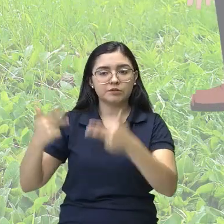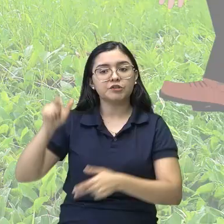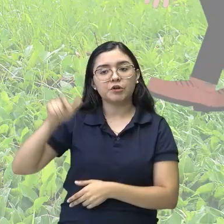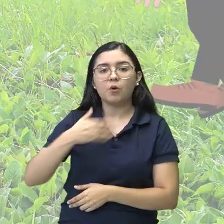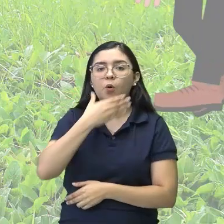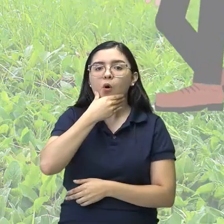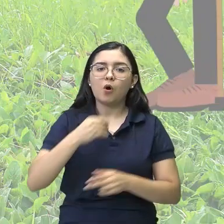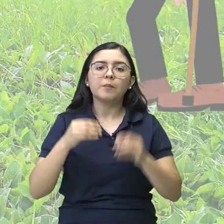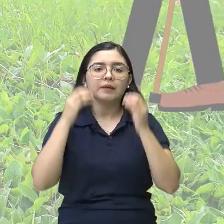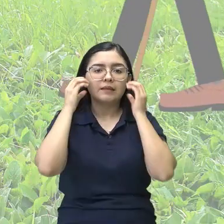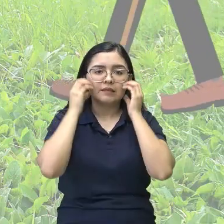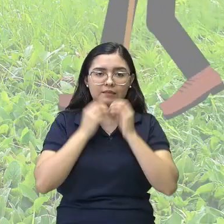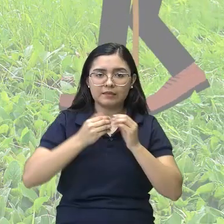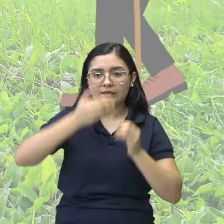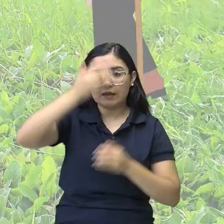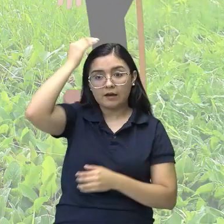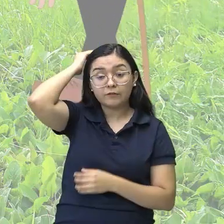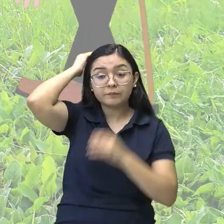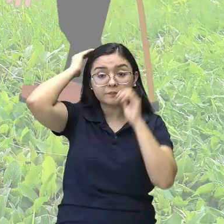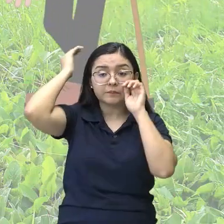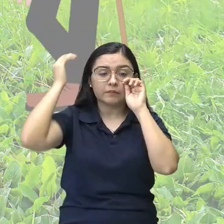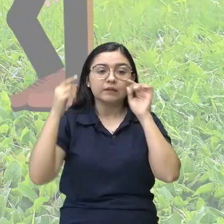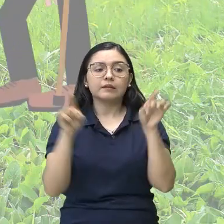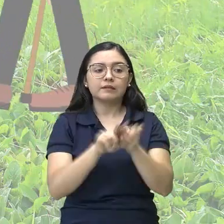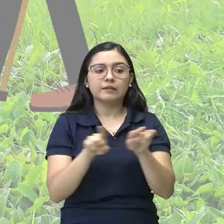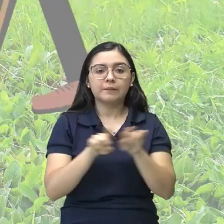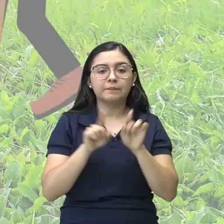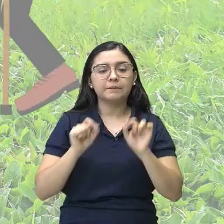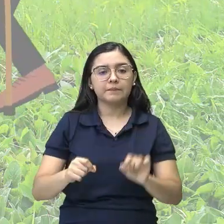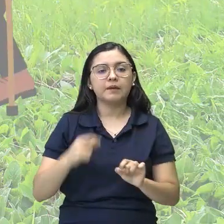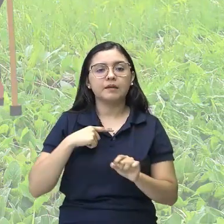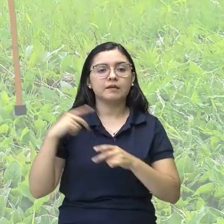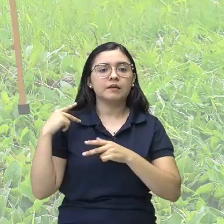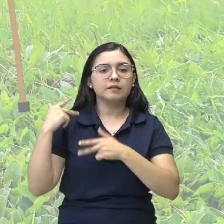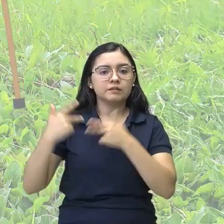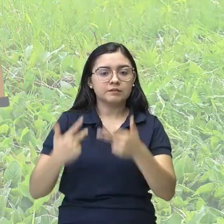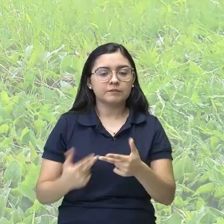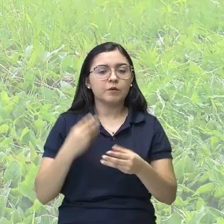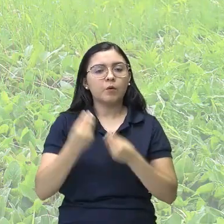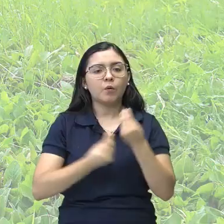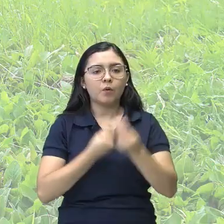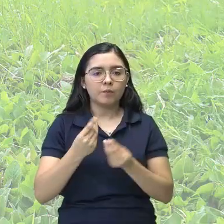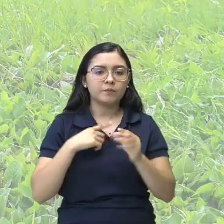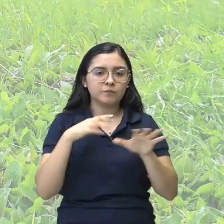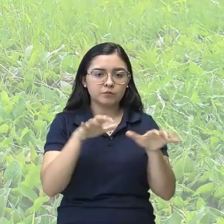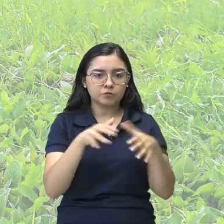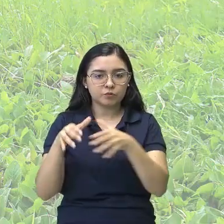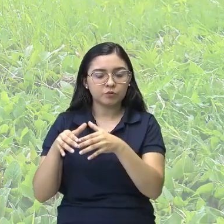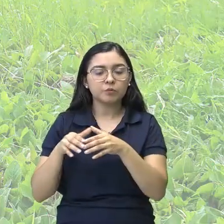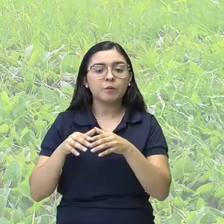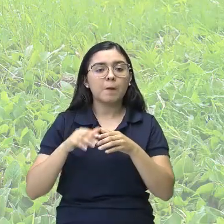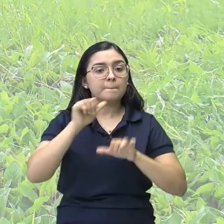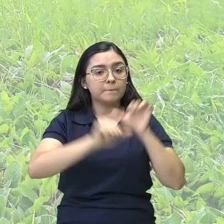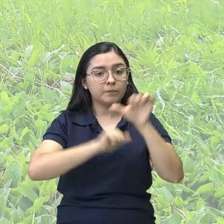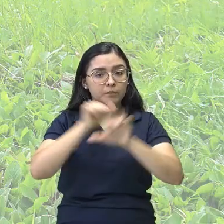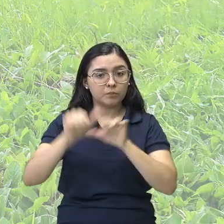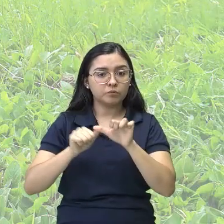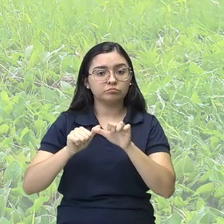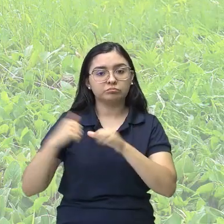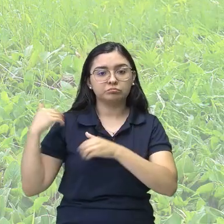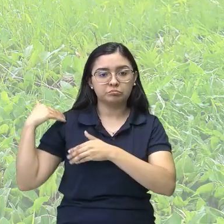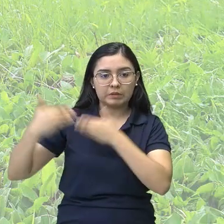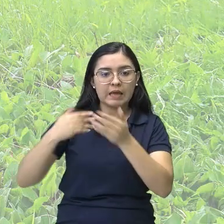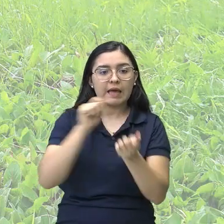natural. E a seleção das espécies explica como as populações de organismos mudam ao longo do